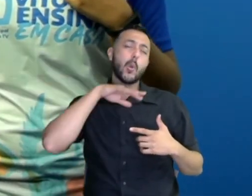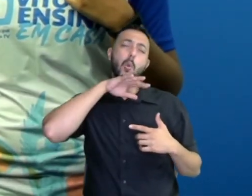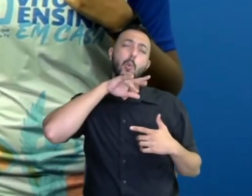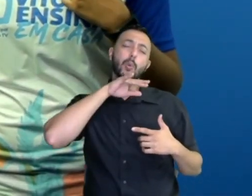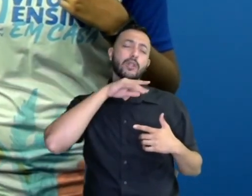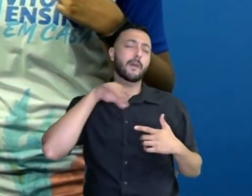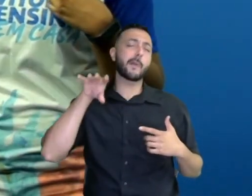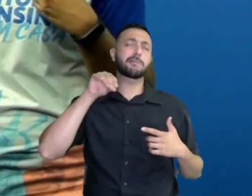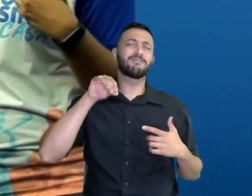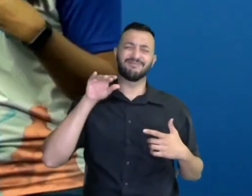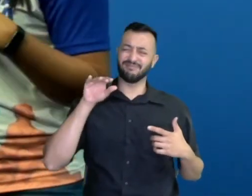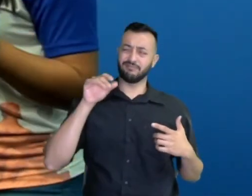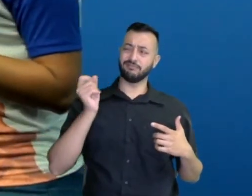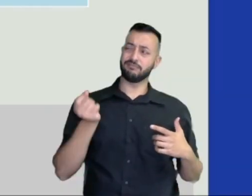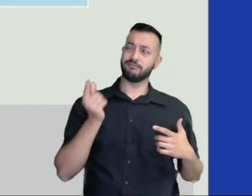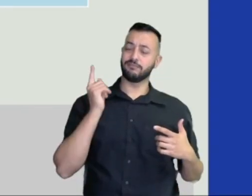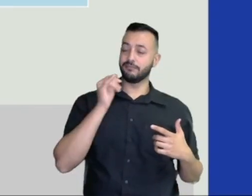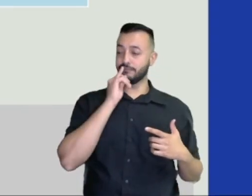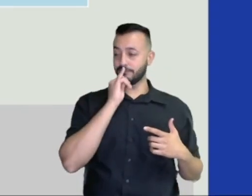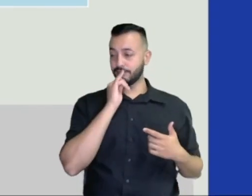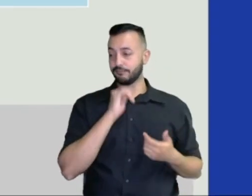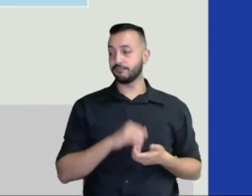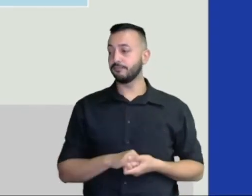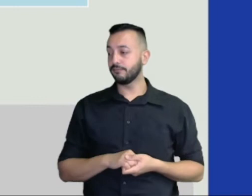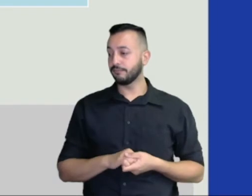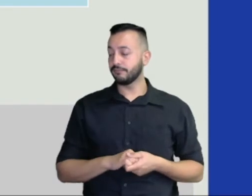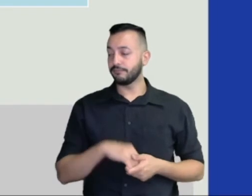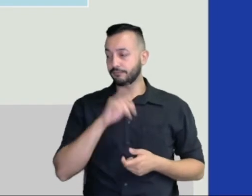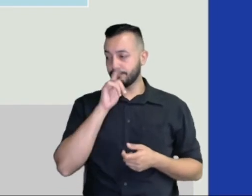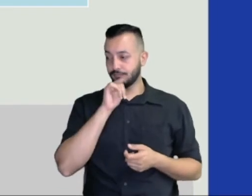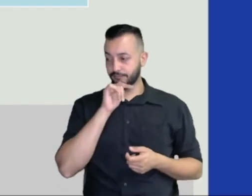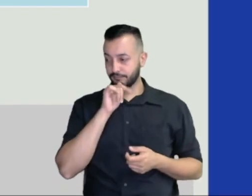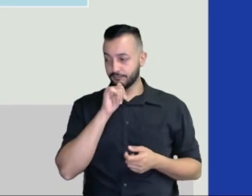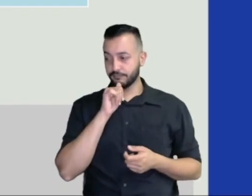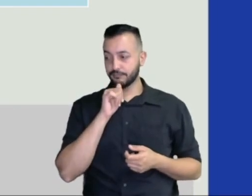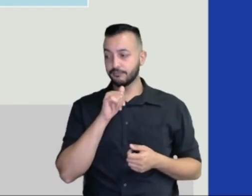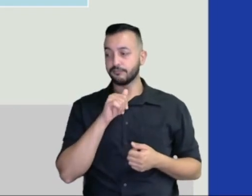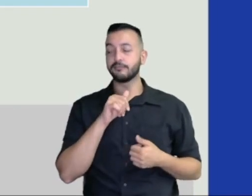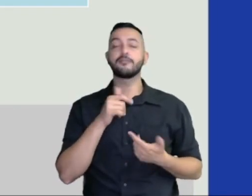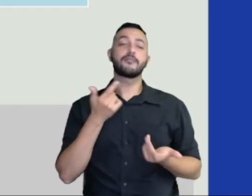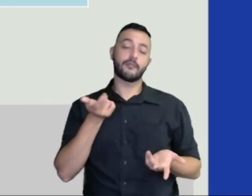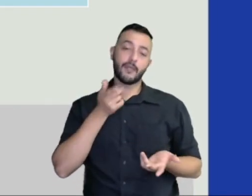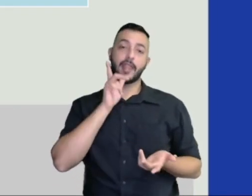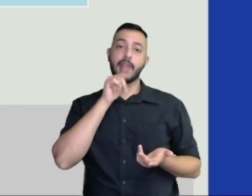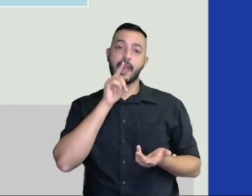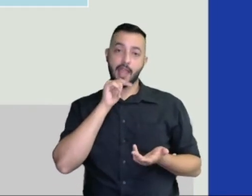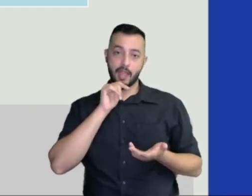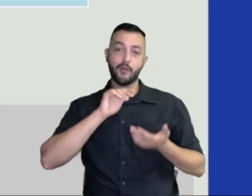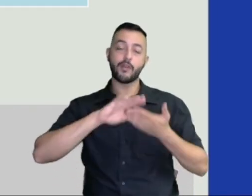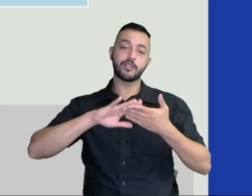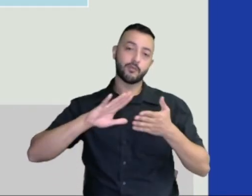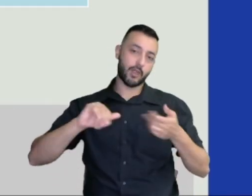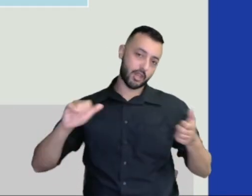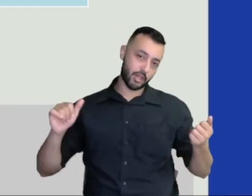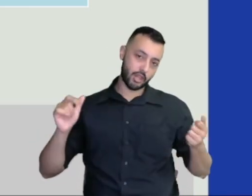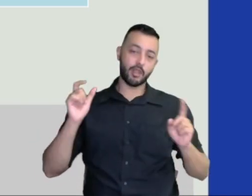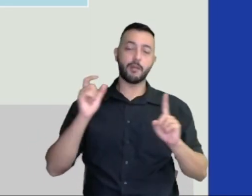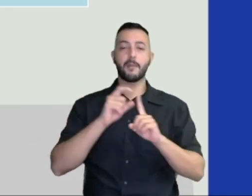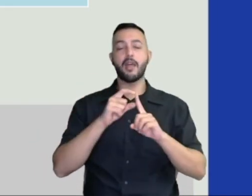ouvir. Vamos ver um exemplo, ó. Água. Água, em espanhol, é uma